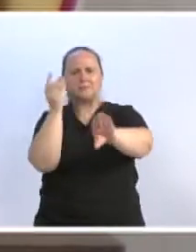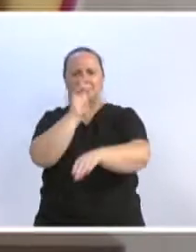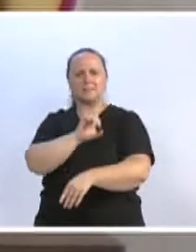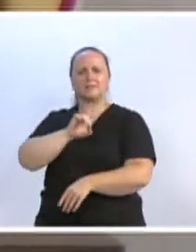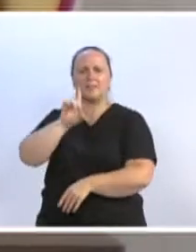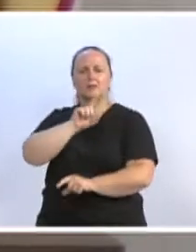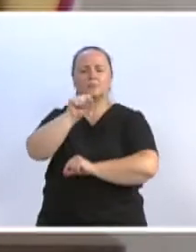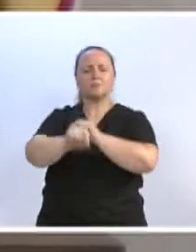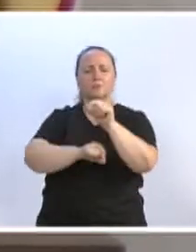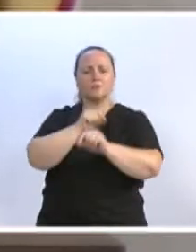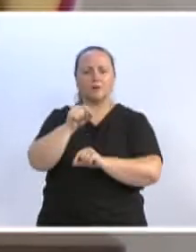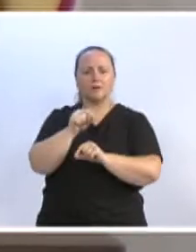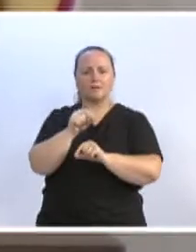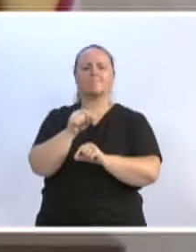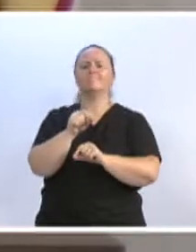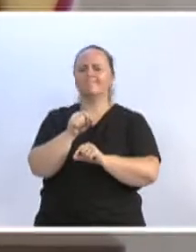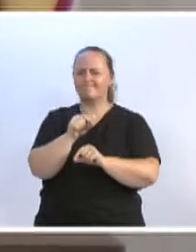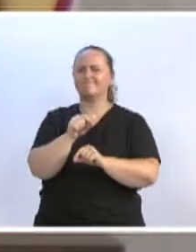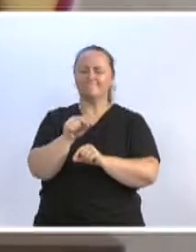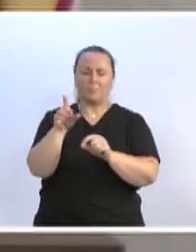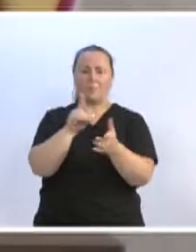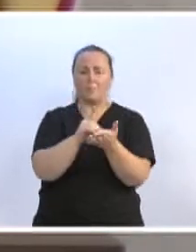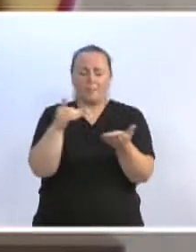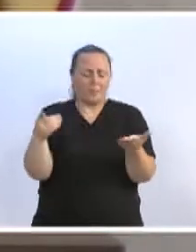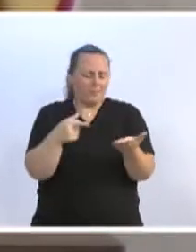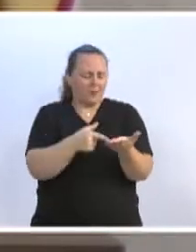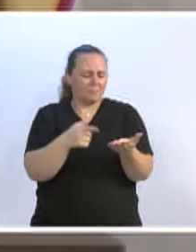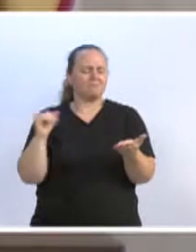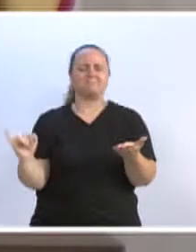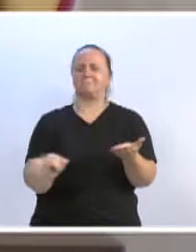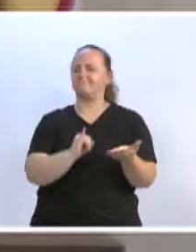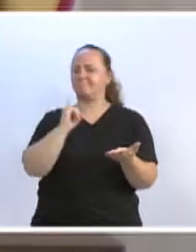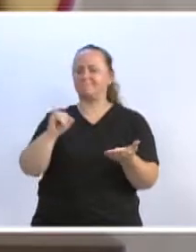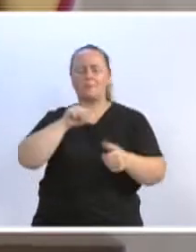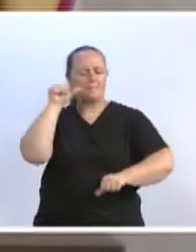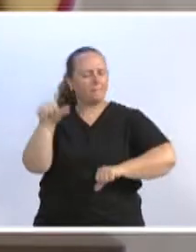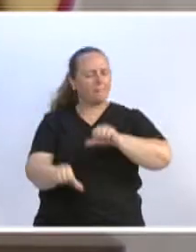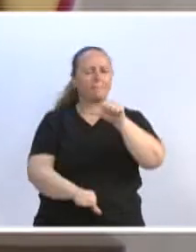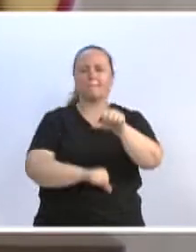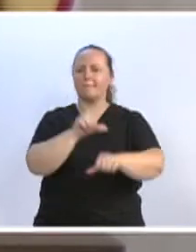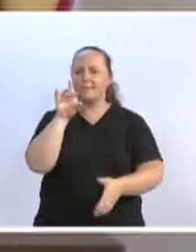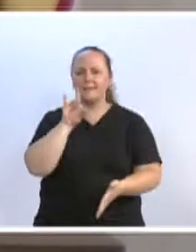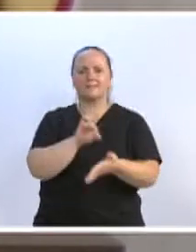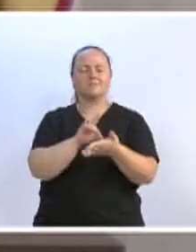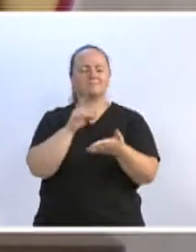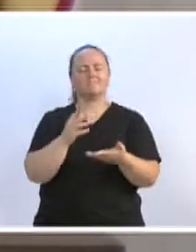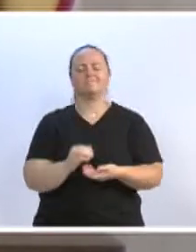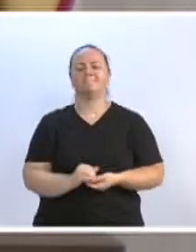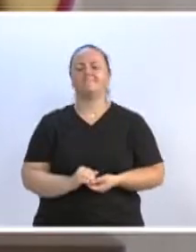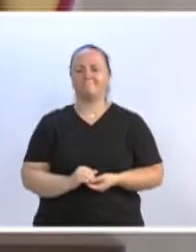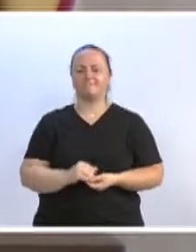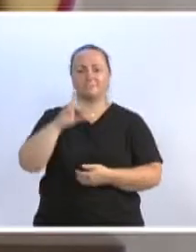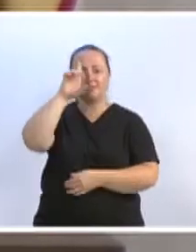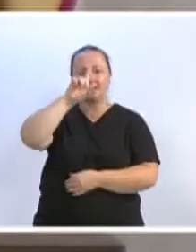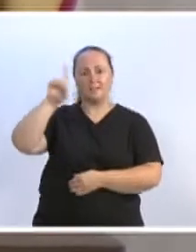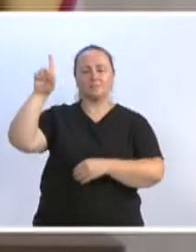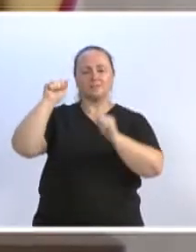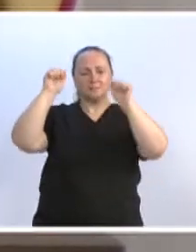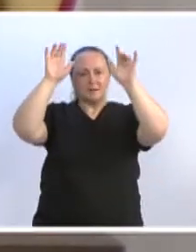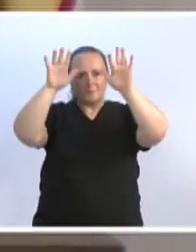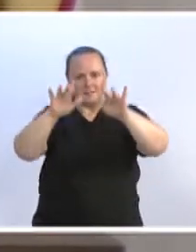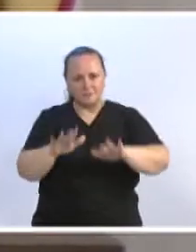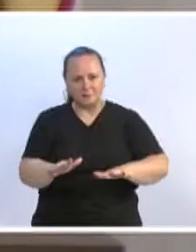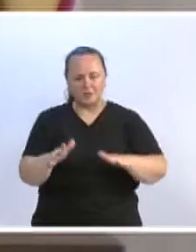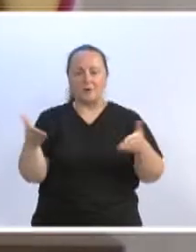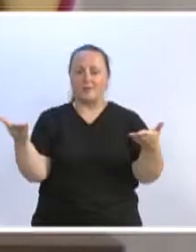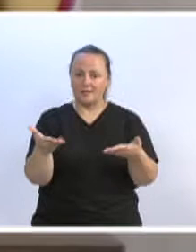quão rica, quão preciosa e quão transformadora ela é. Que Deus abençoe a todos, uma abençoada sessão solene,